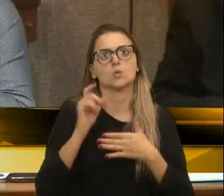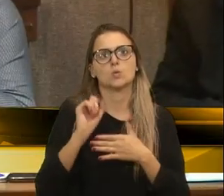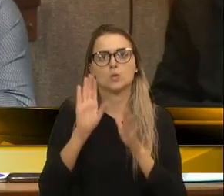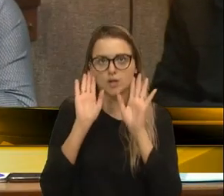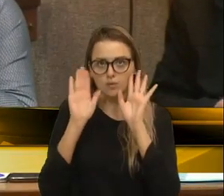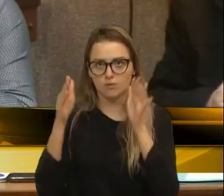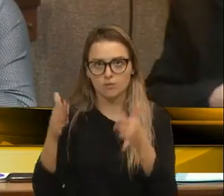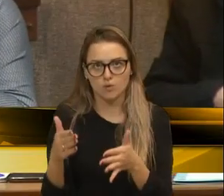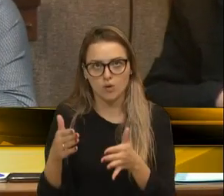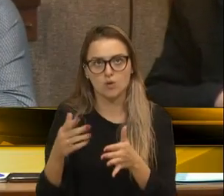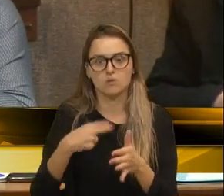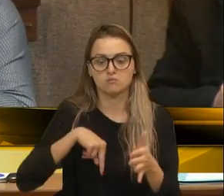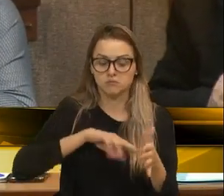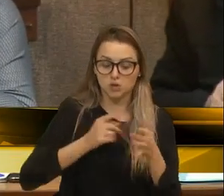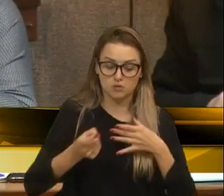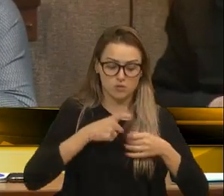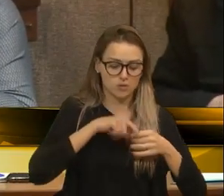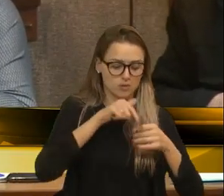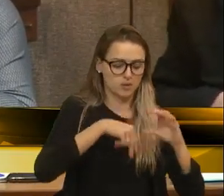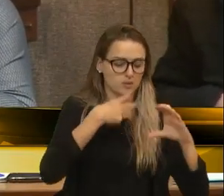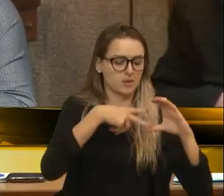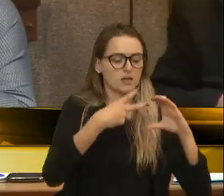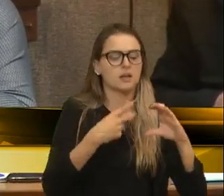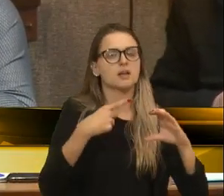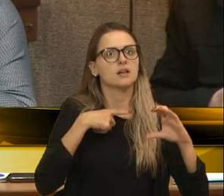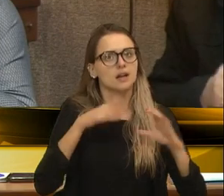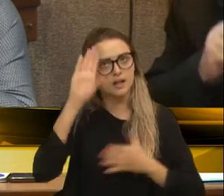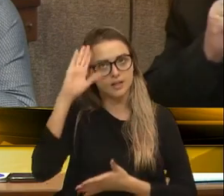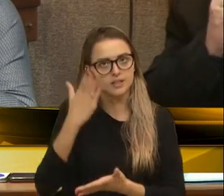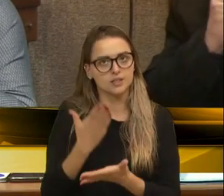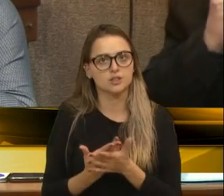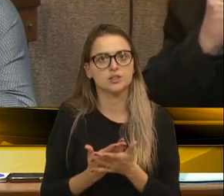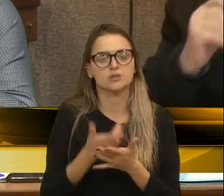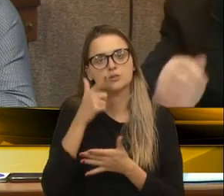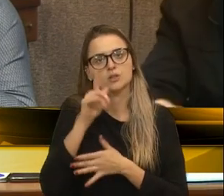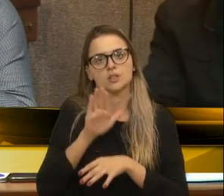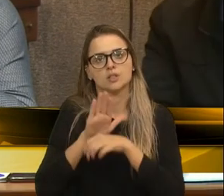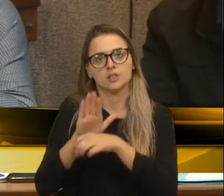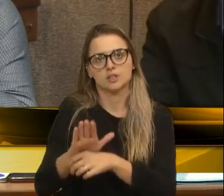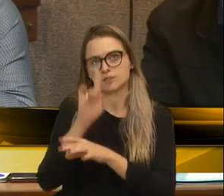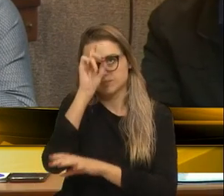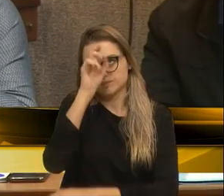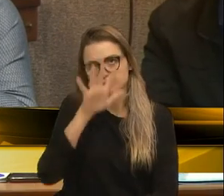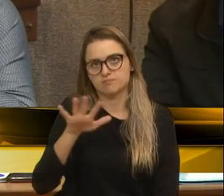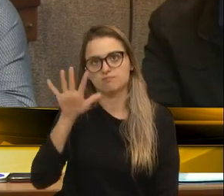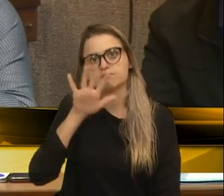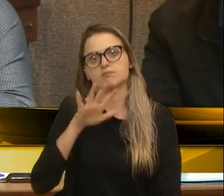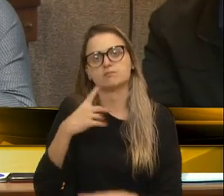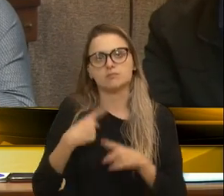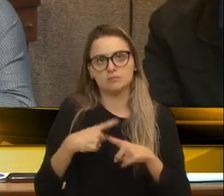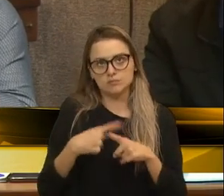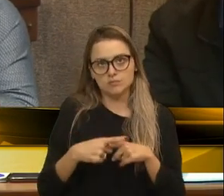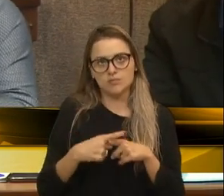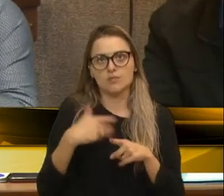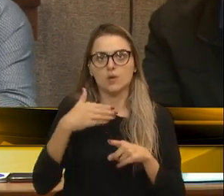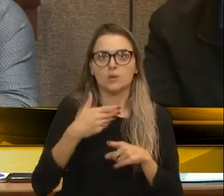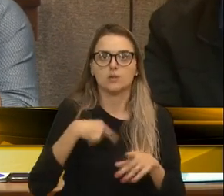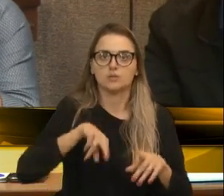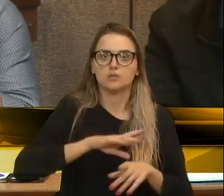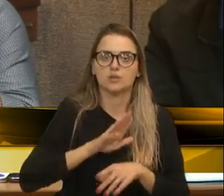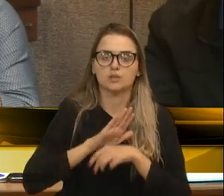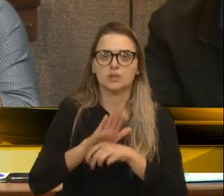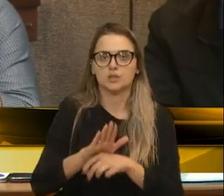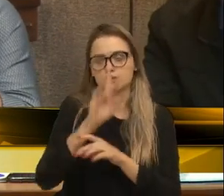casa aí muito confiante em poder ajudar o Hospital Geral, porque a partir do momento que nós estivermos ajudando o